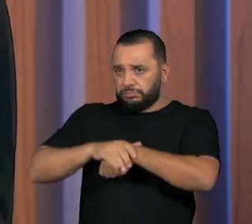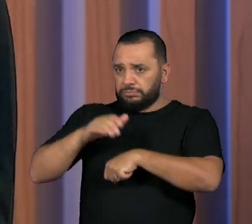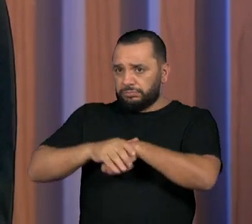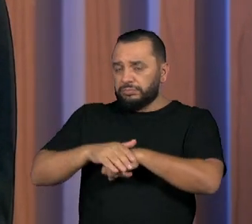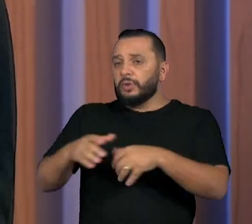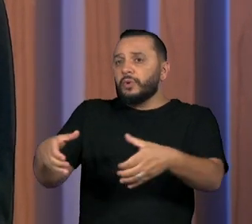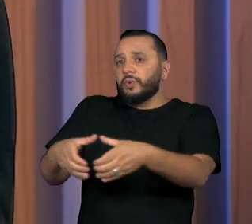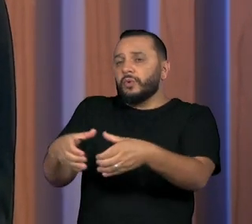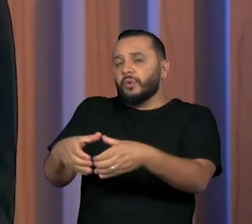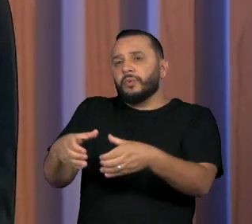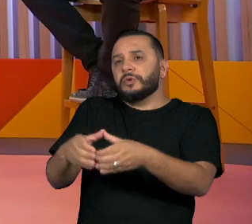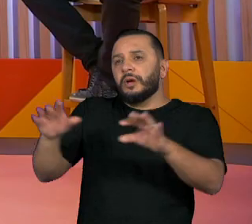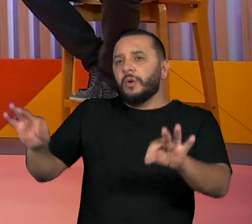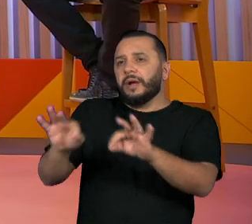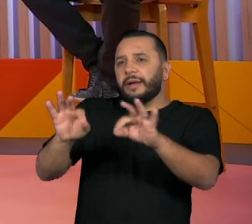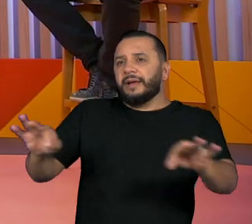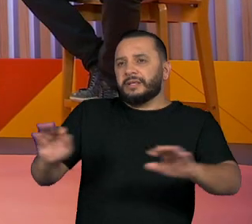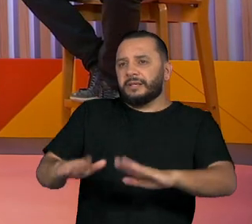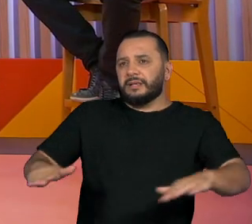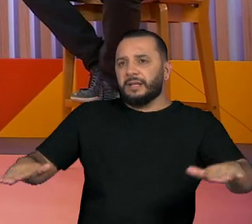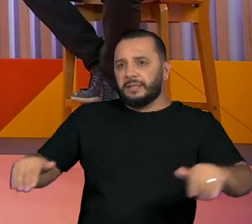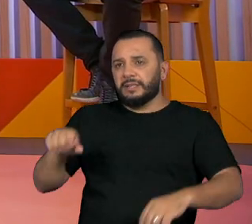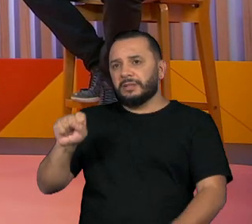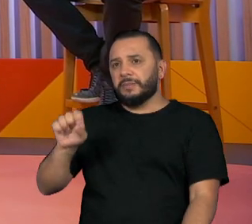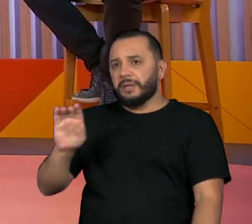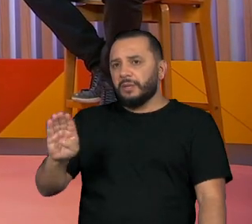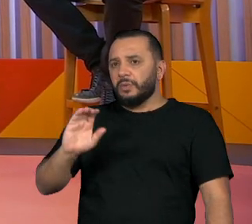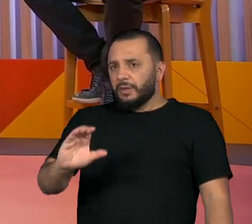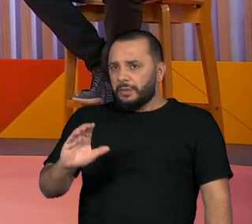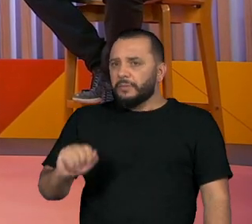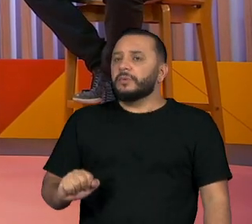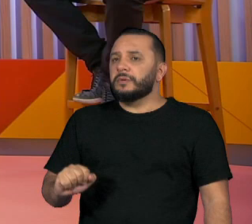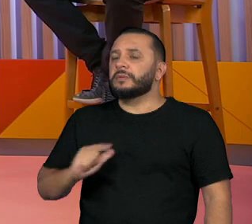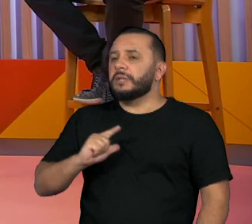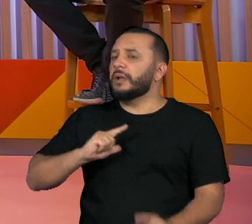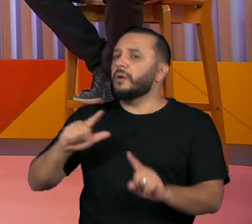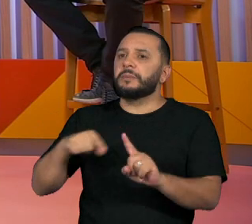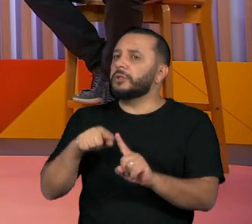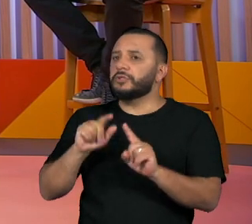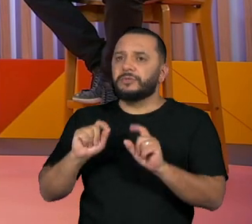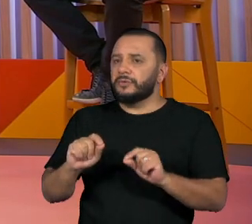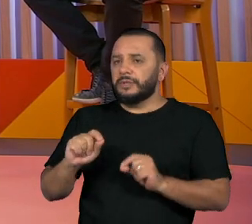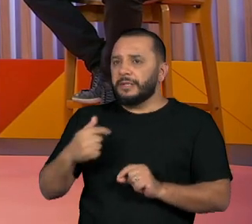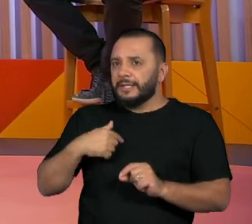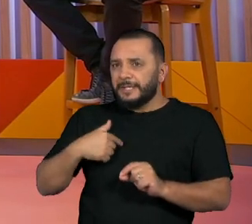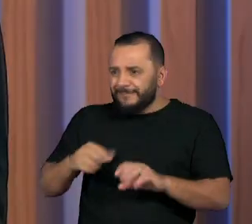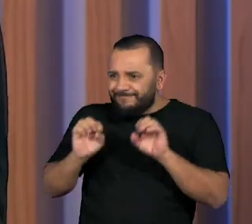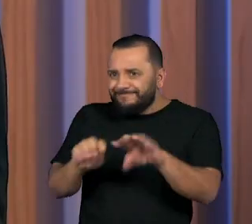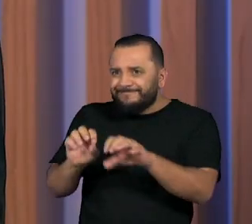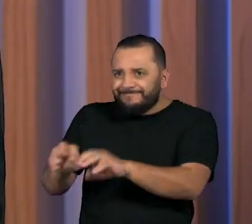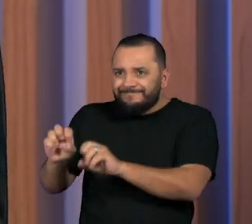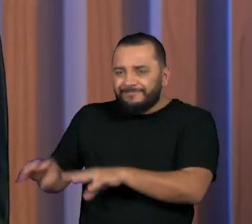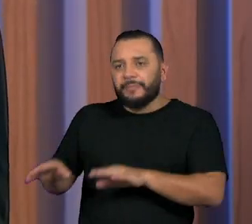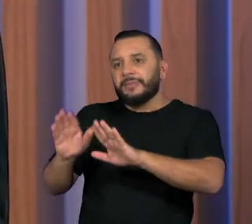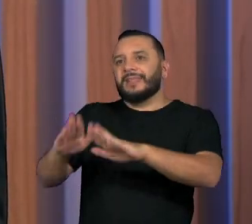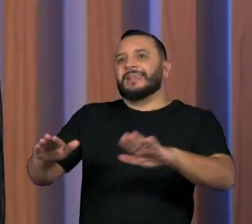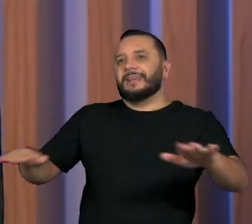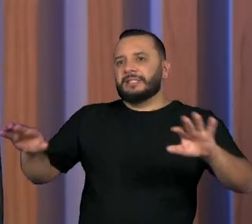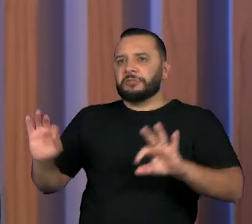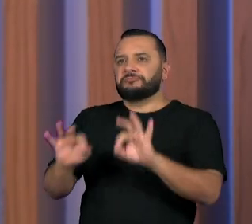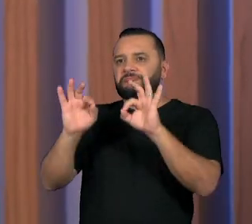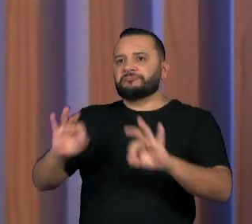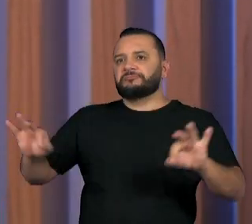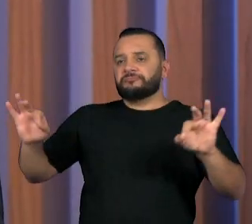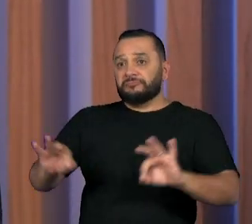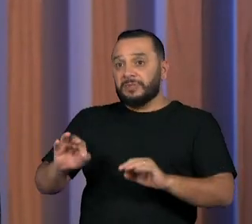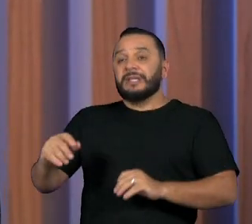Mirim de São Bernardo do Campo, que vem com o objetivo de formar crianças. E para você ter uma ideia, tem crianças que